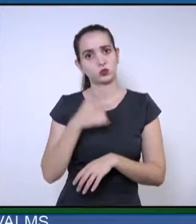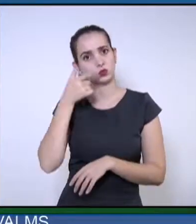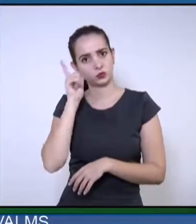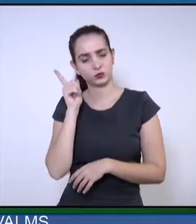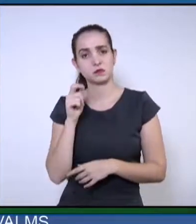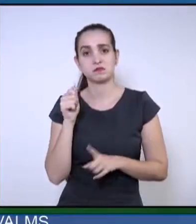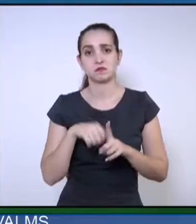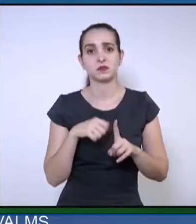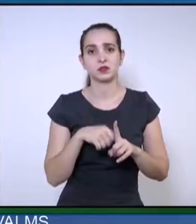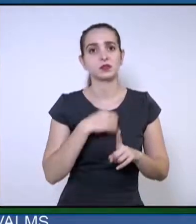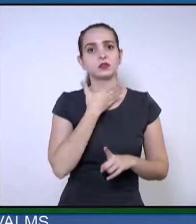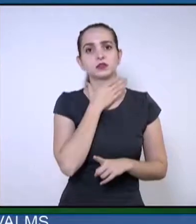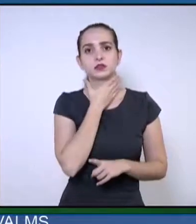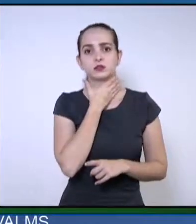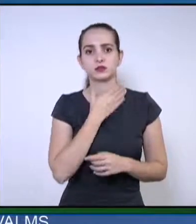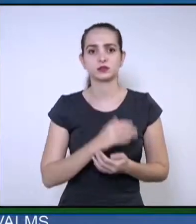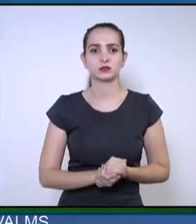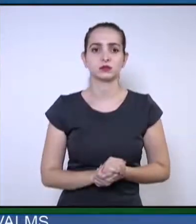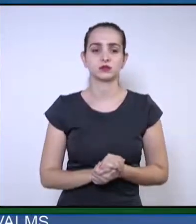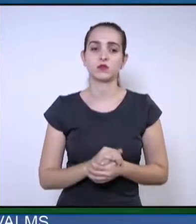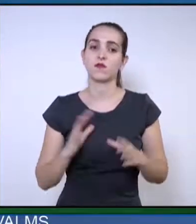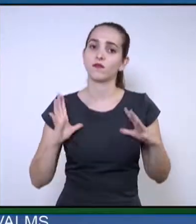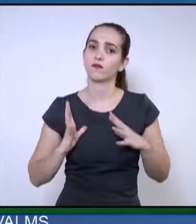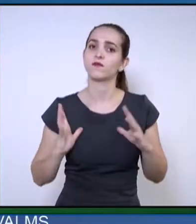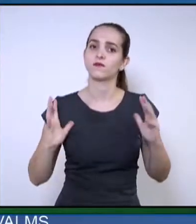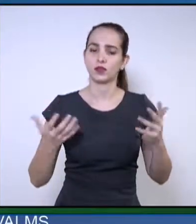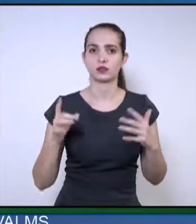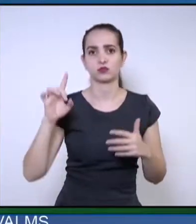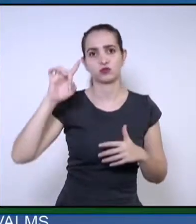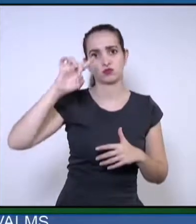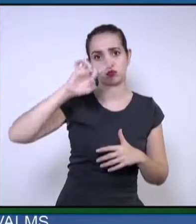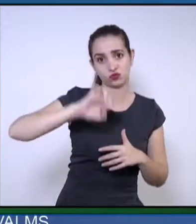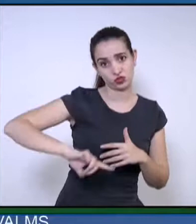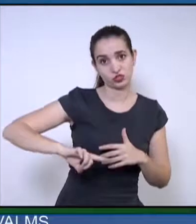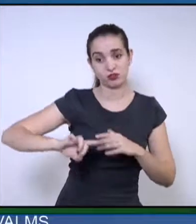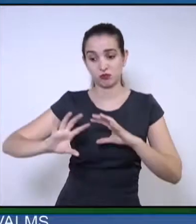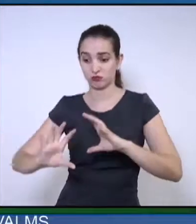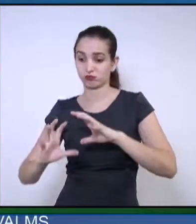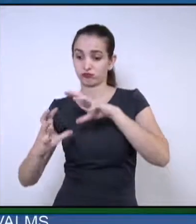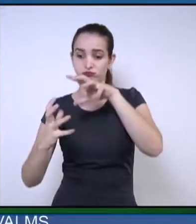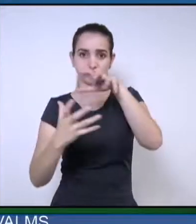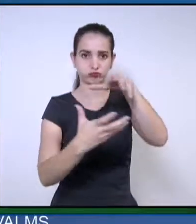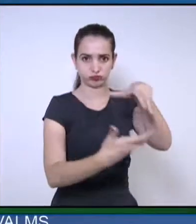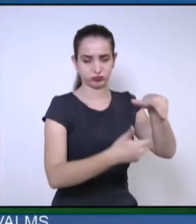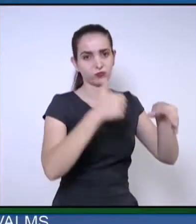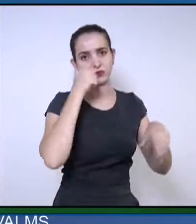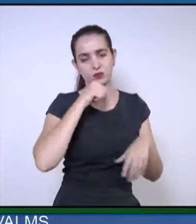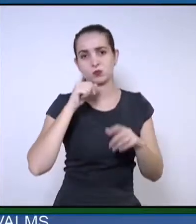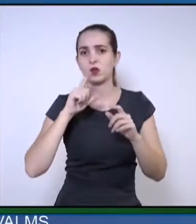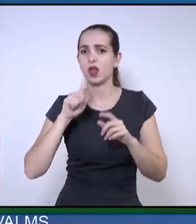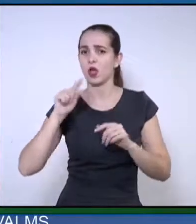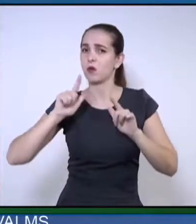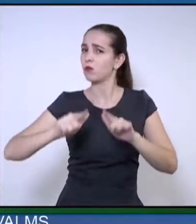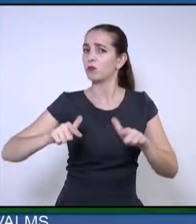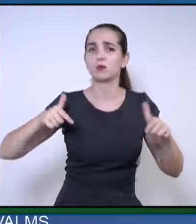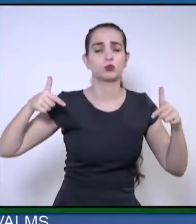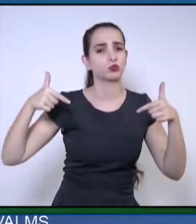Mês de março se comemora o Dia Internacional da Mulher, a